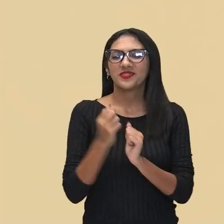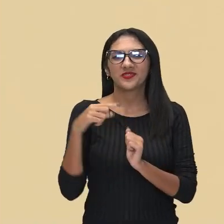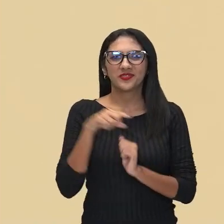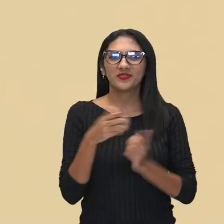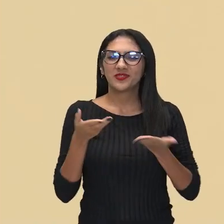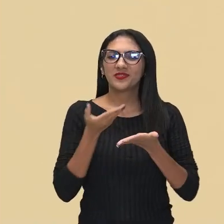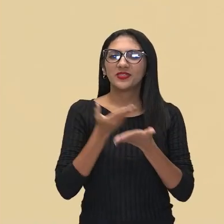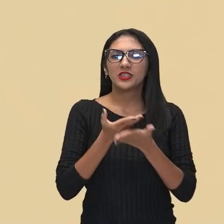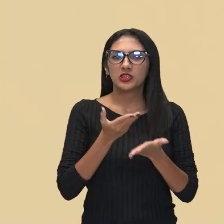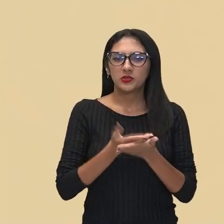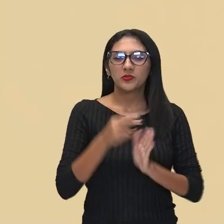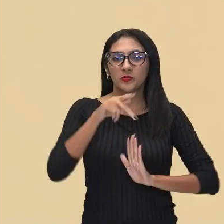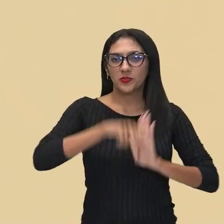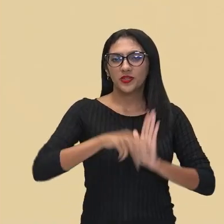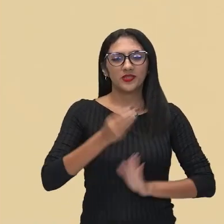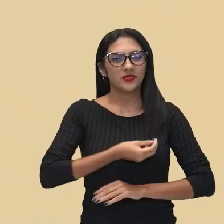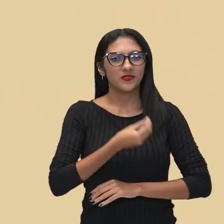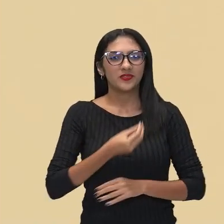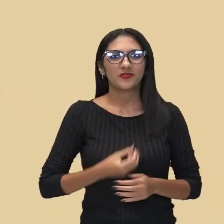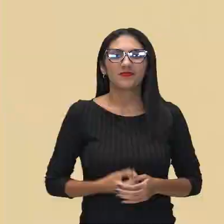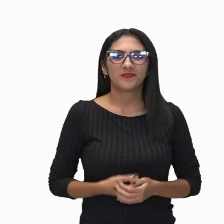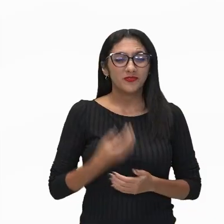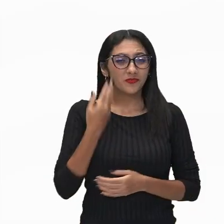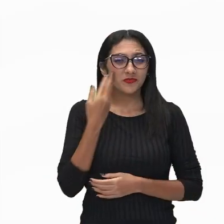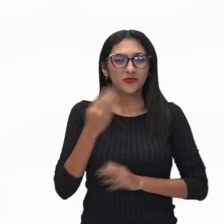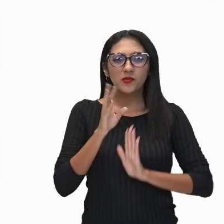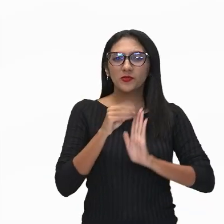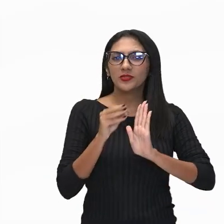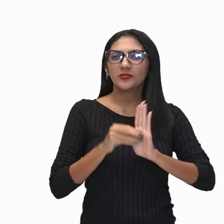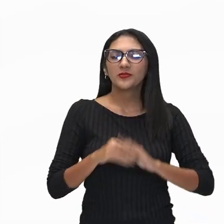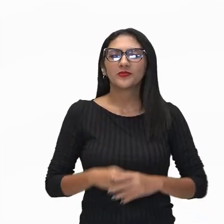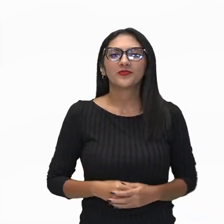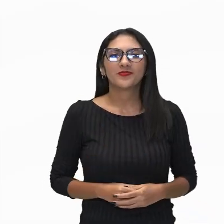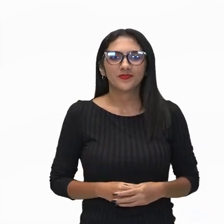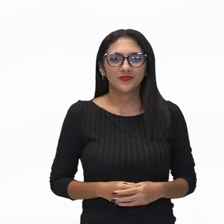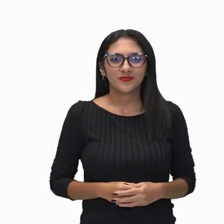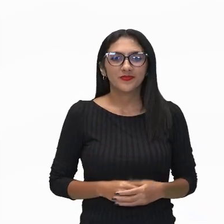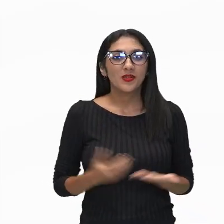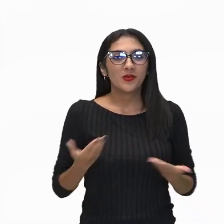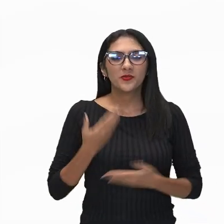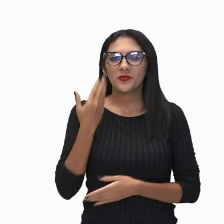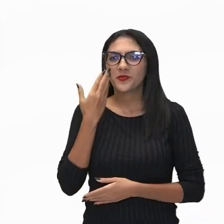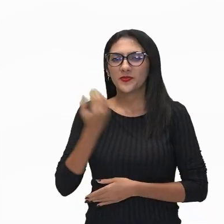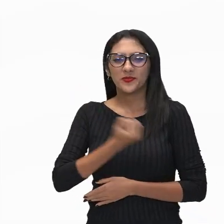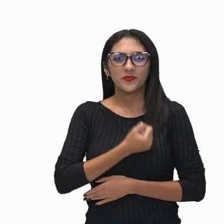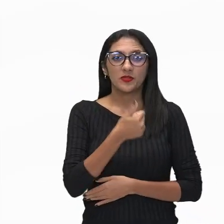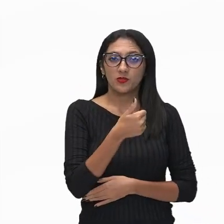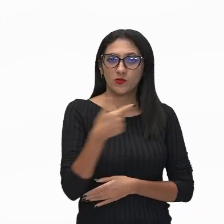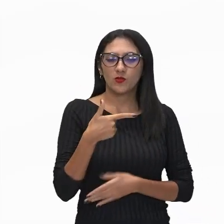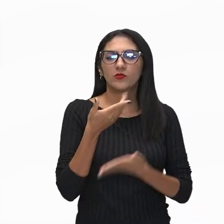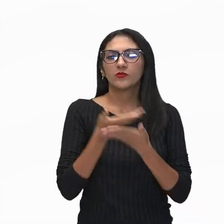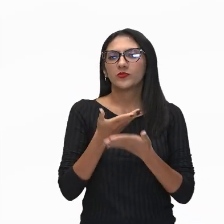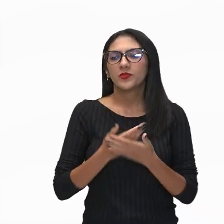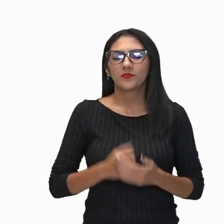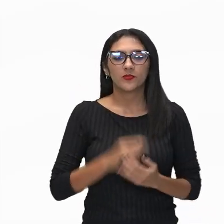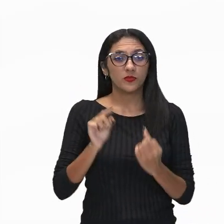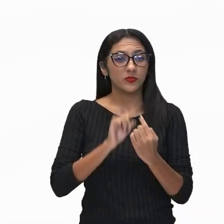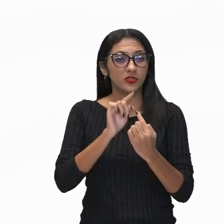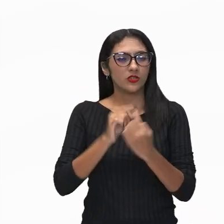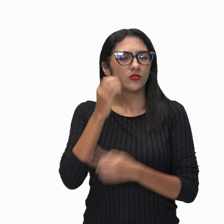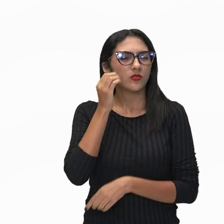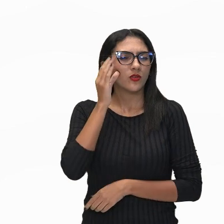nesta jornada pelo Projeto de Vida. Vamos ver o conteúdo da nossa aula? Esta é a nossa aula de número 12. O nosso objeto de conhecimento